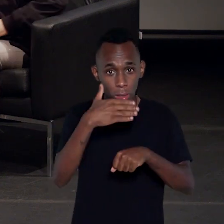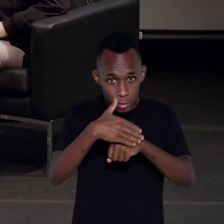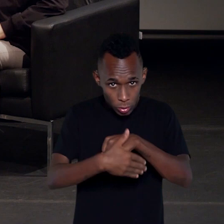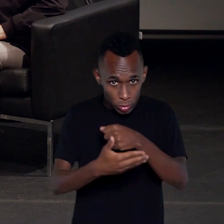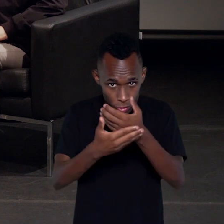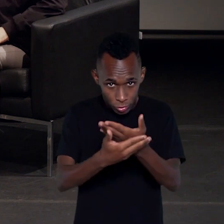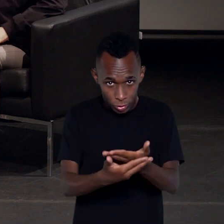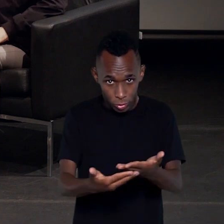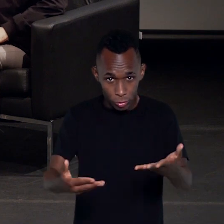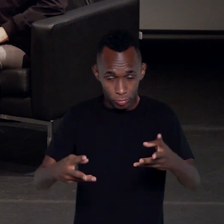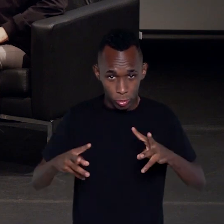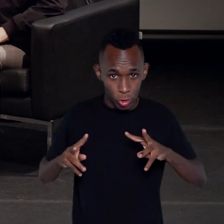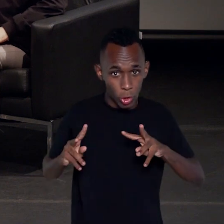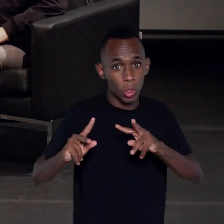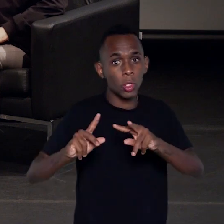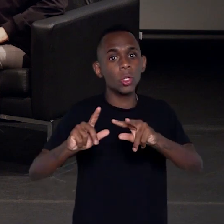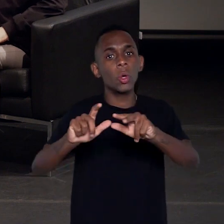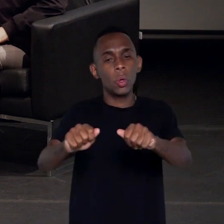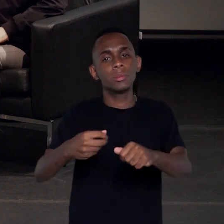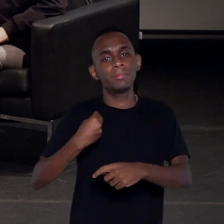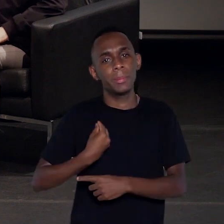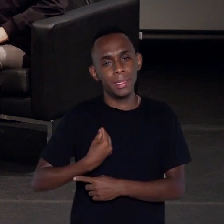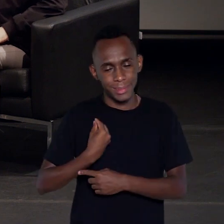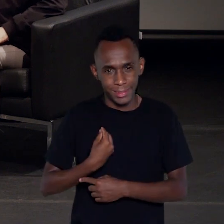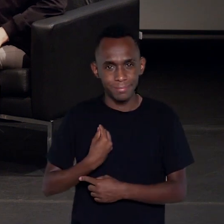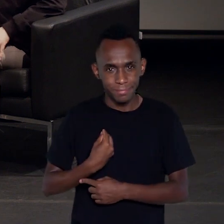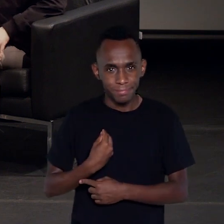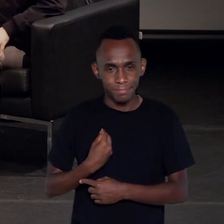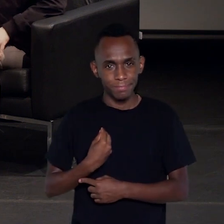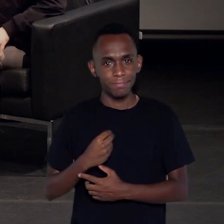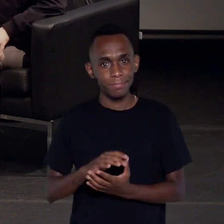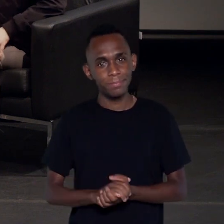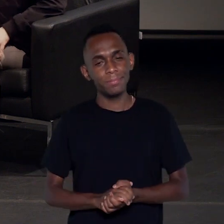Sim, boa noite a todos, todas, todos que estão aqui.